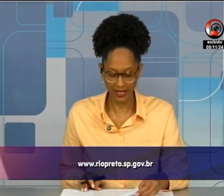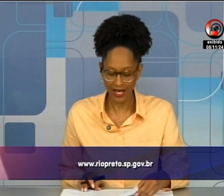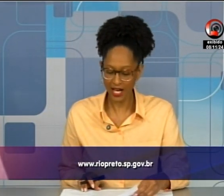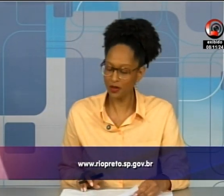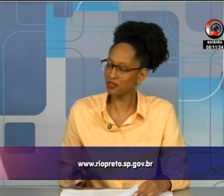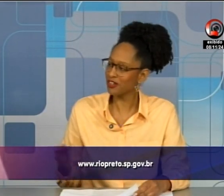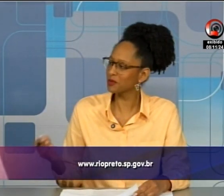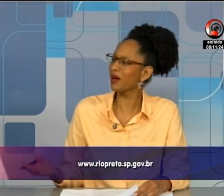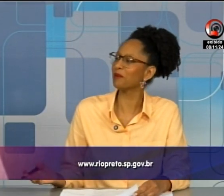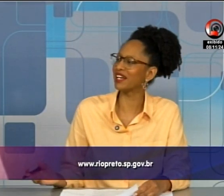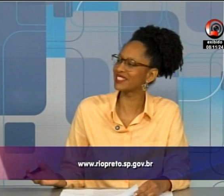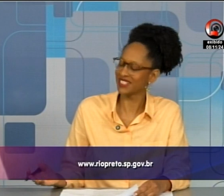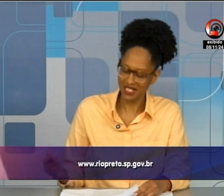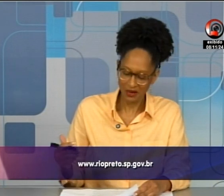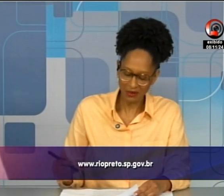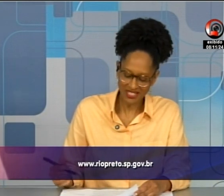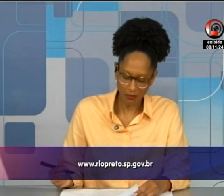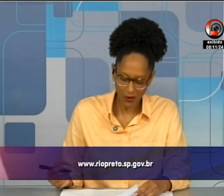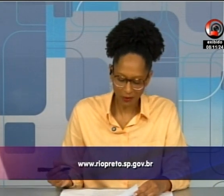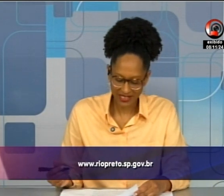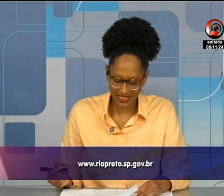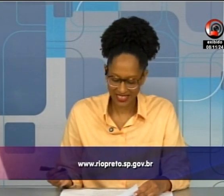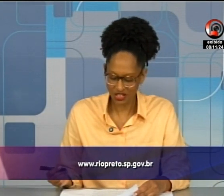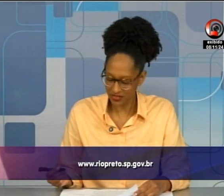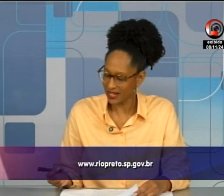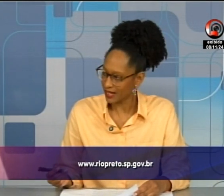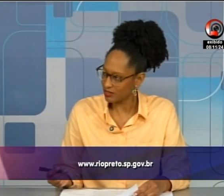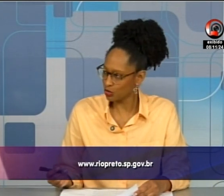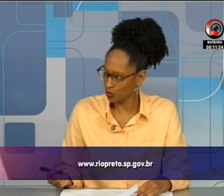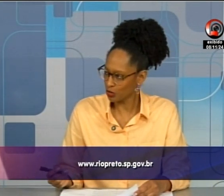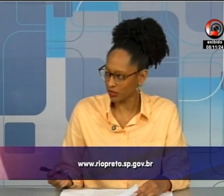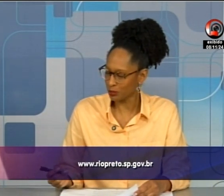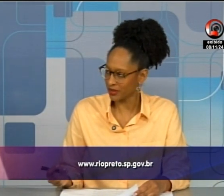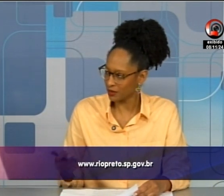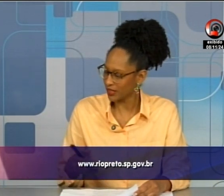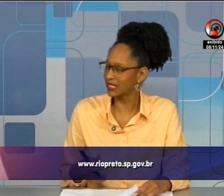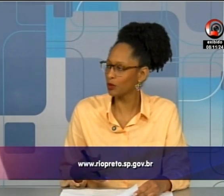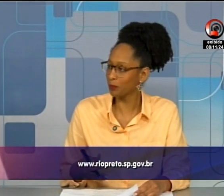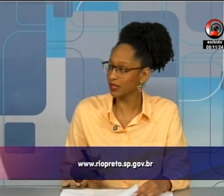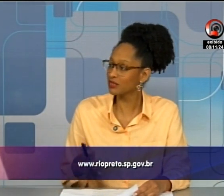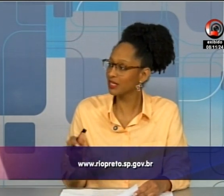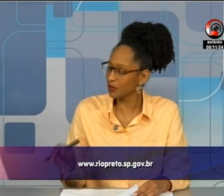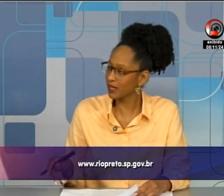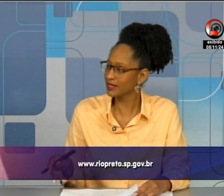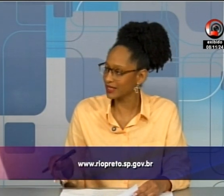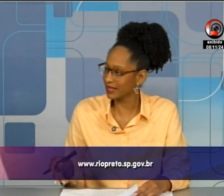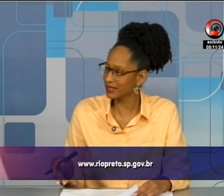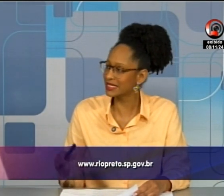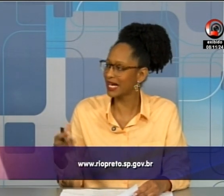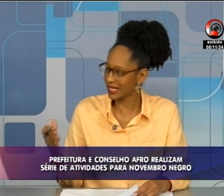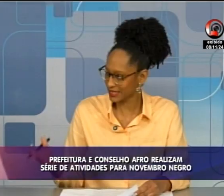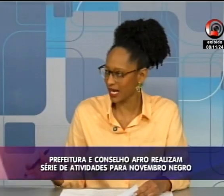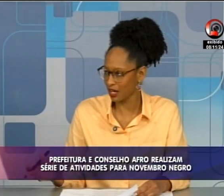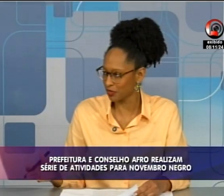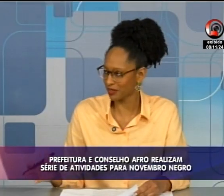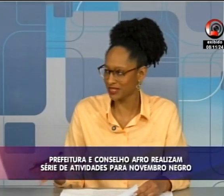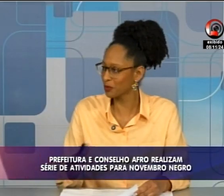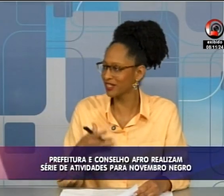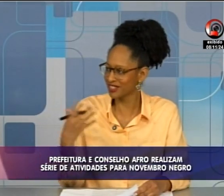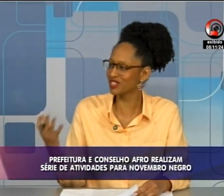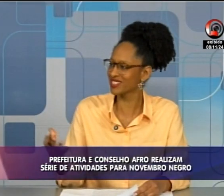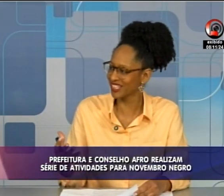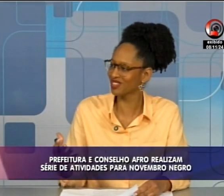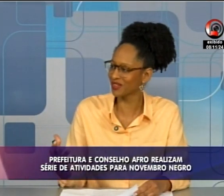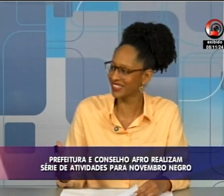riopreto.sp.gov.br. Agora eu falo com a Márcia. Márcia, boa parte das atividades do Novembro Negro aqui em Rio Preto serão realizadas na Casa Afro. Ela vai